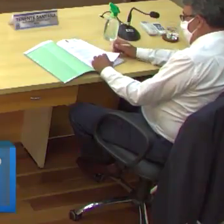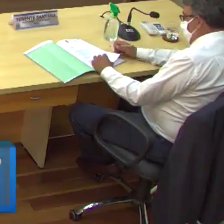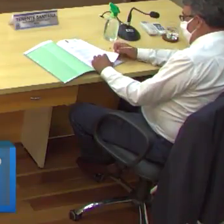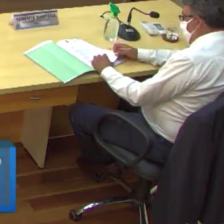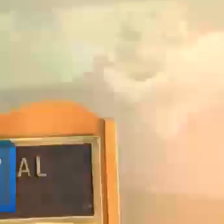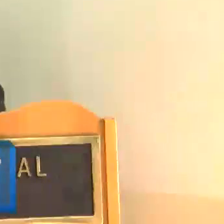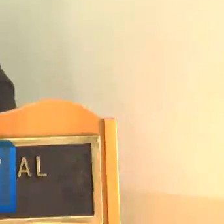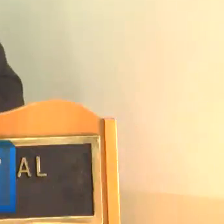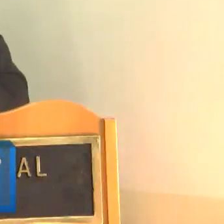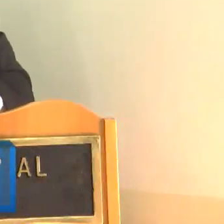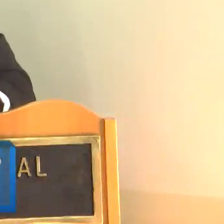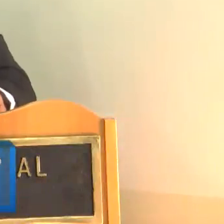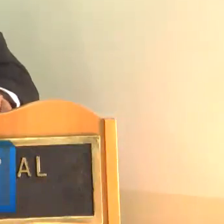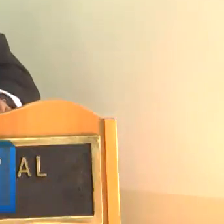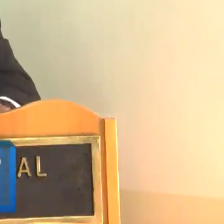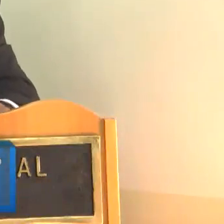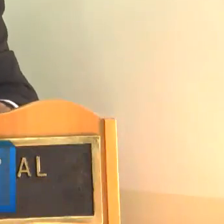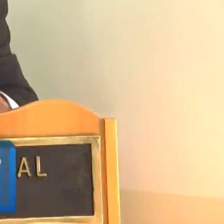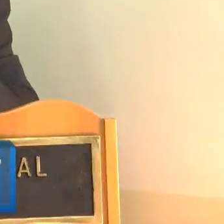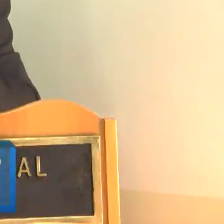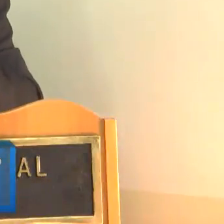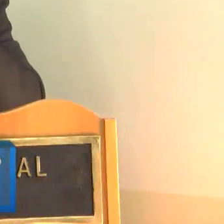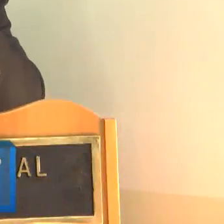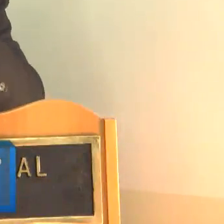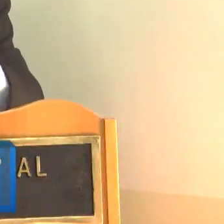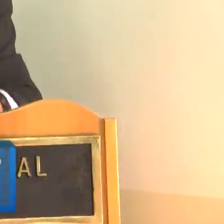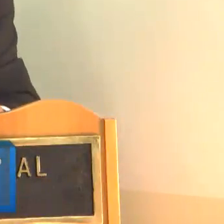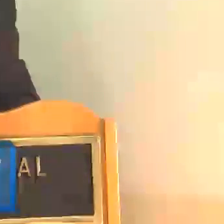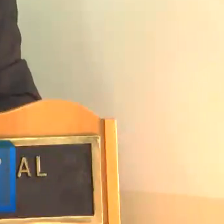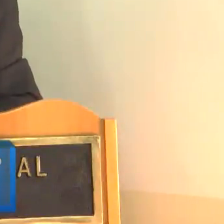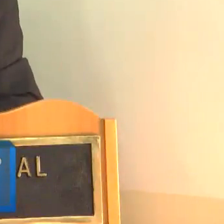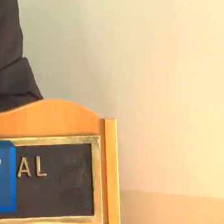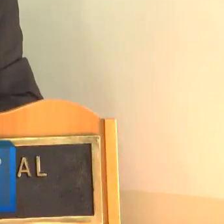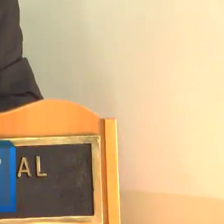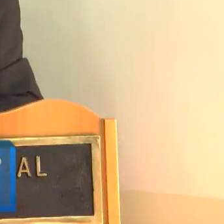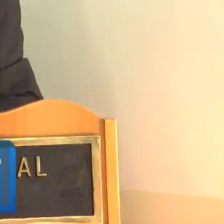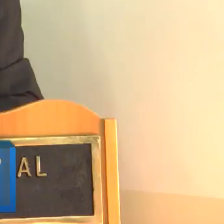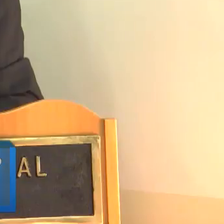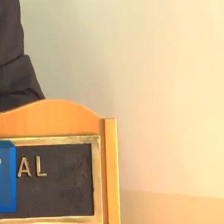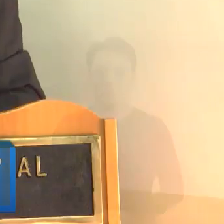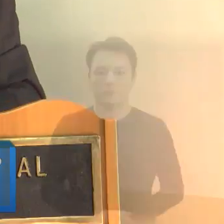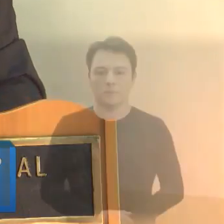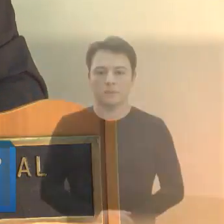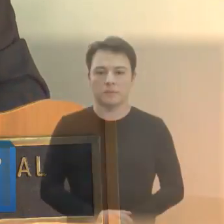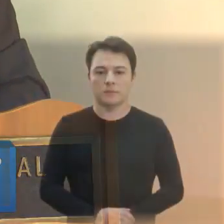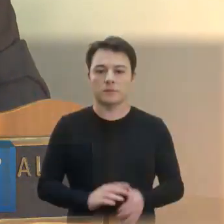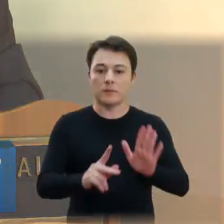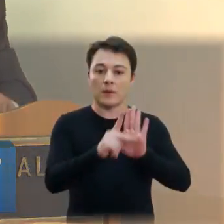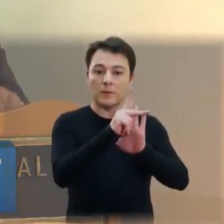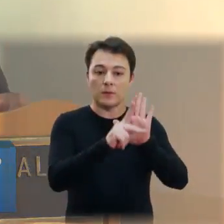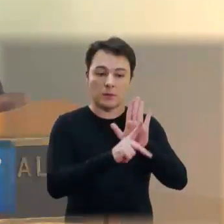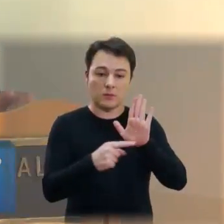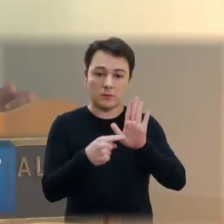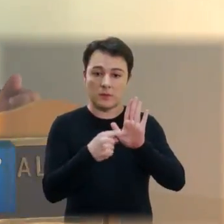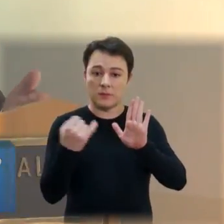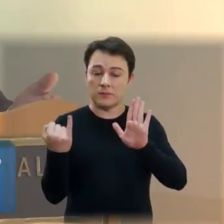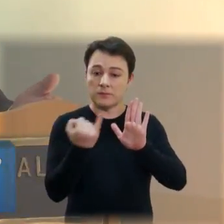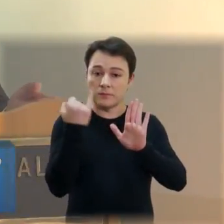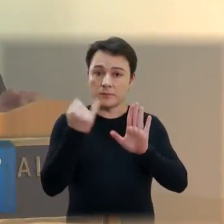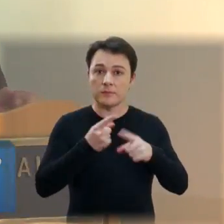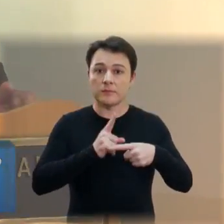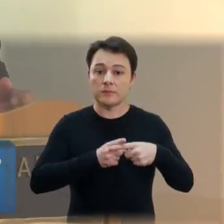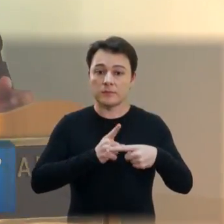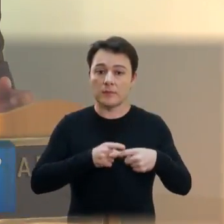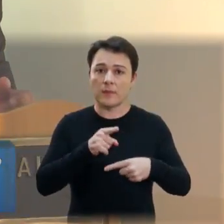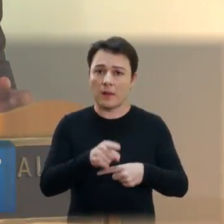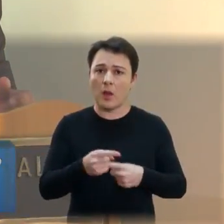Bom, esse é um projeto importante, deixou muito claro, né, as formas que têm ser feitos